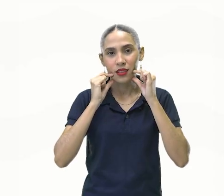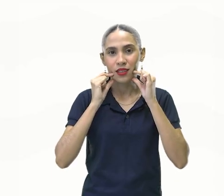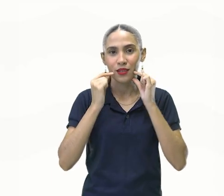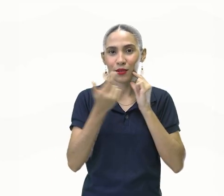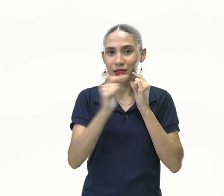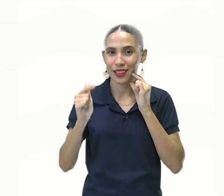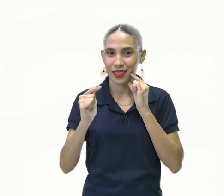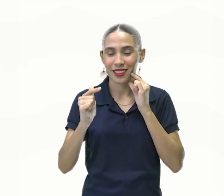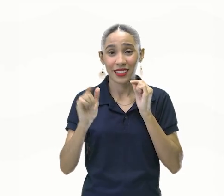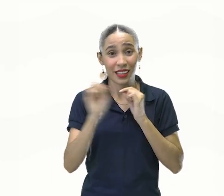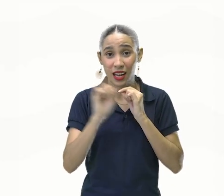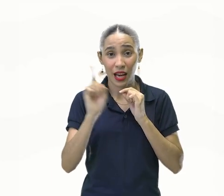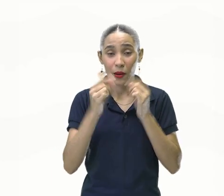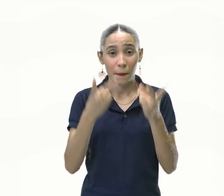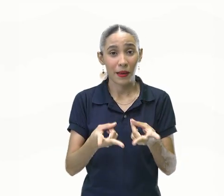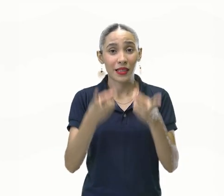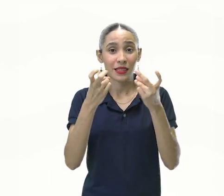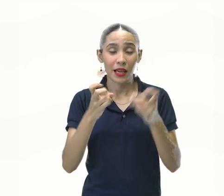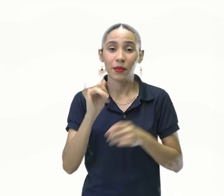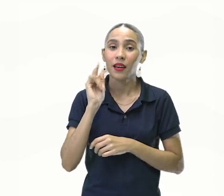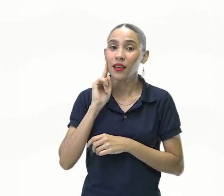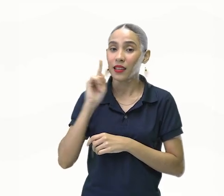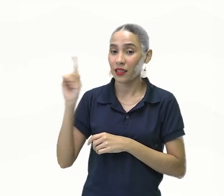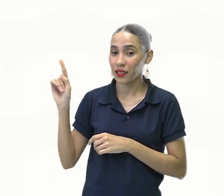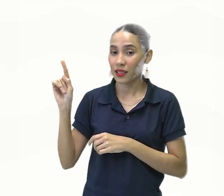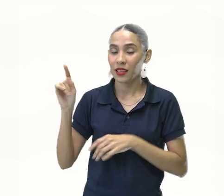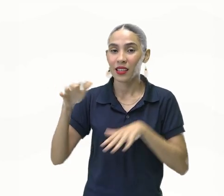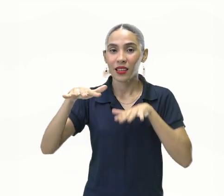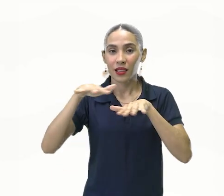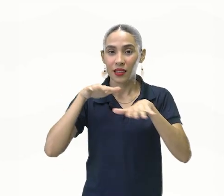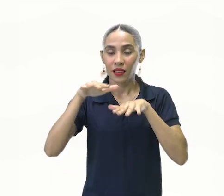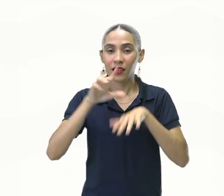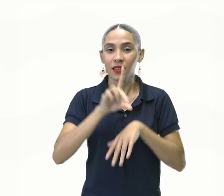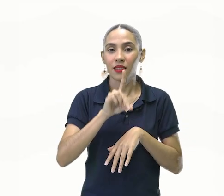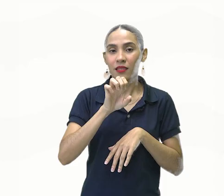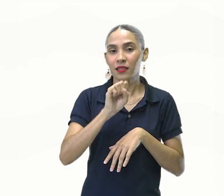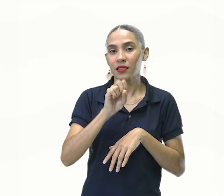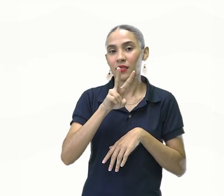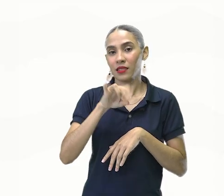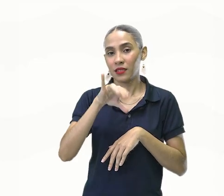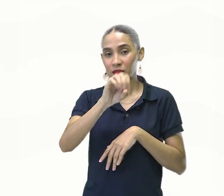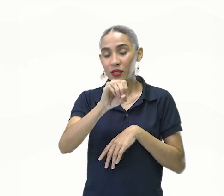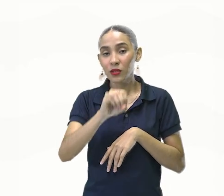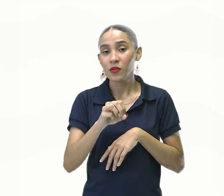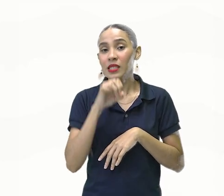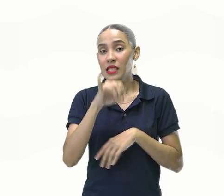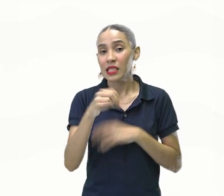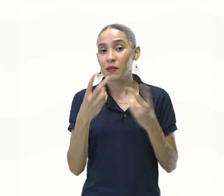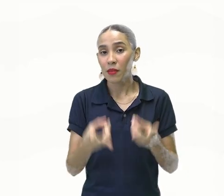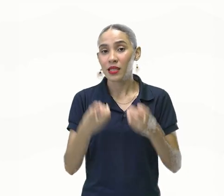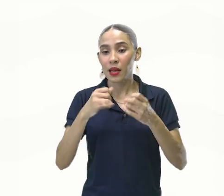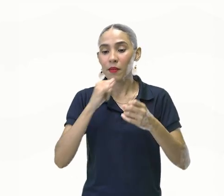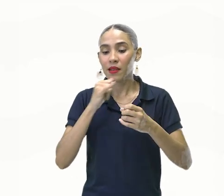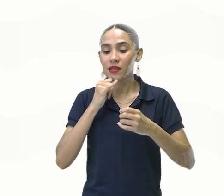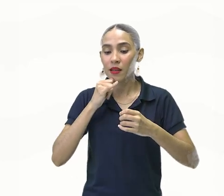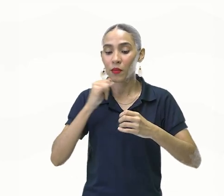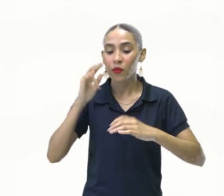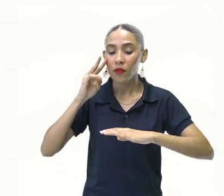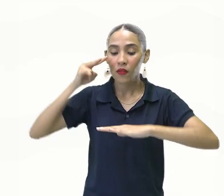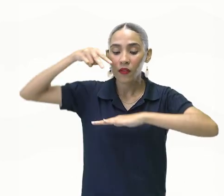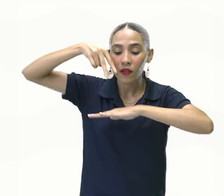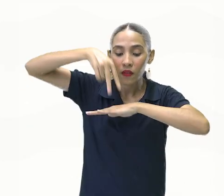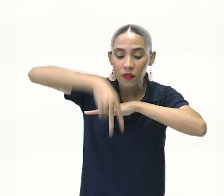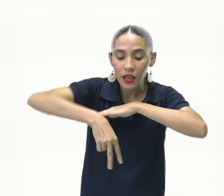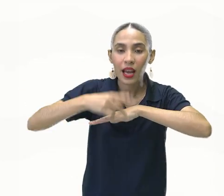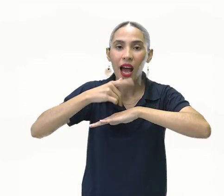cabeça. Claro que é para você perceber aí que essa cabeça tem um desvio. E quando se observa o fundo de